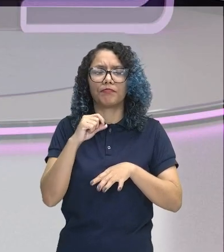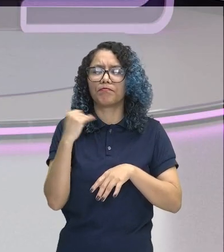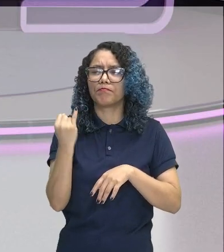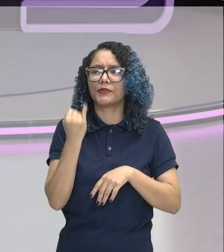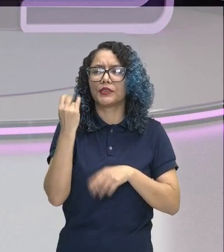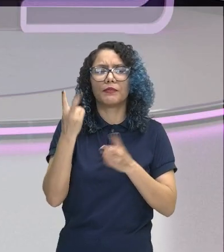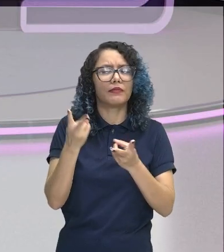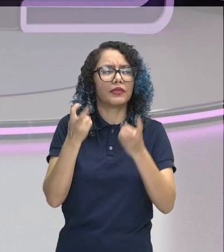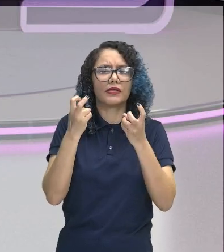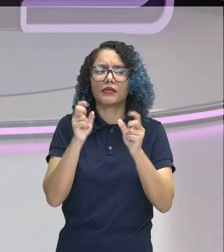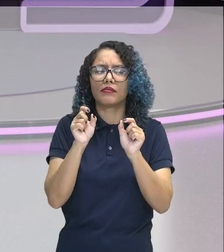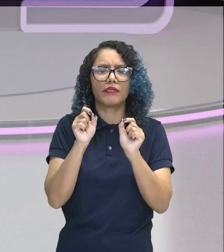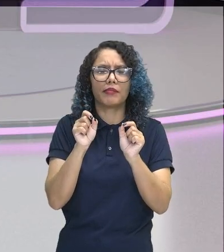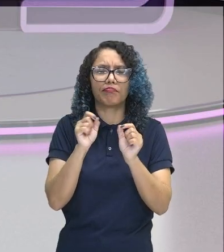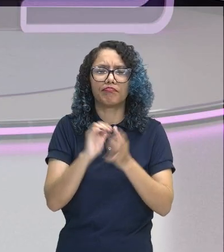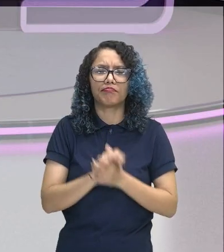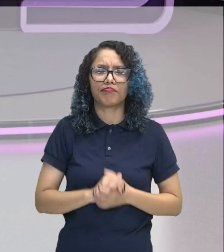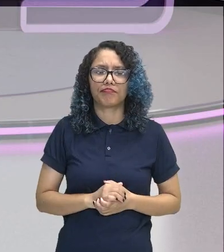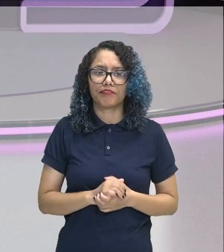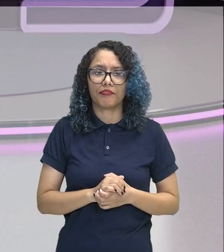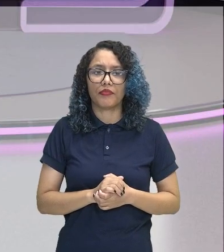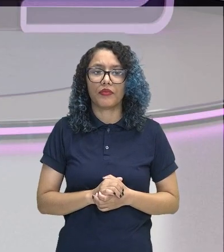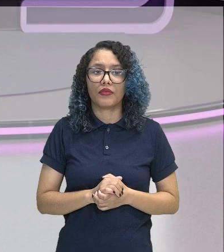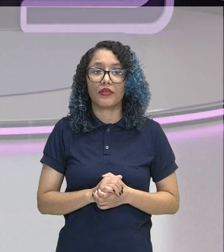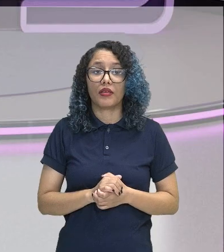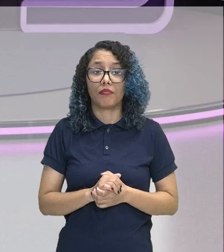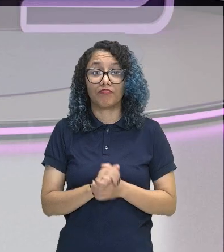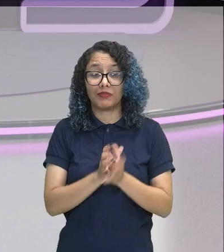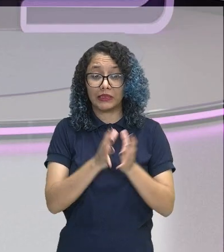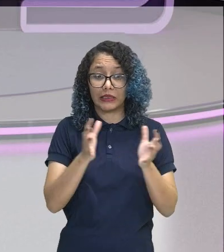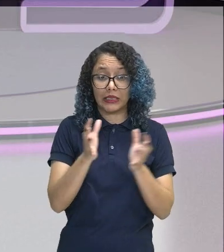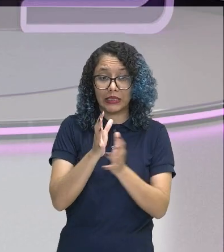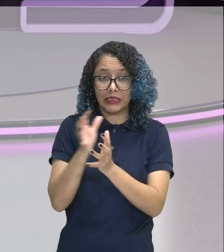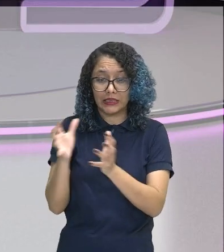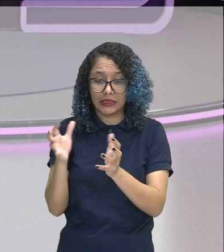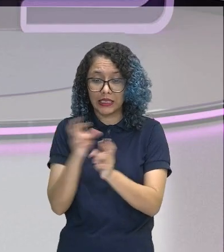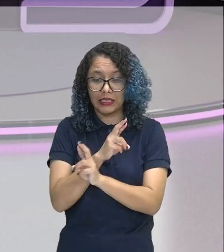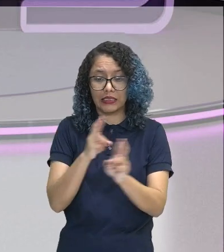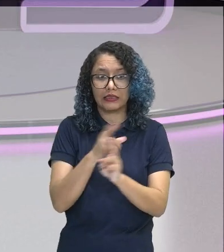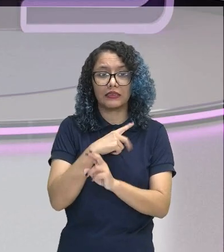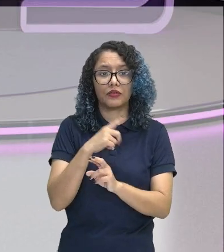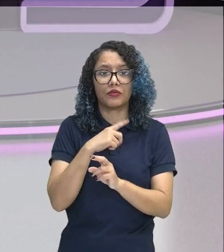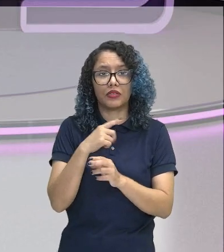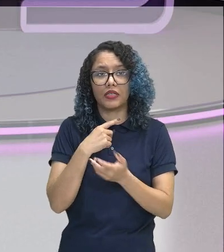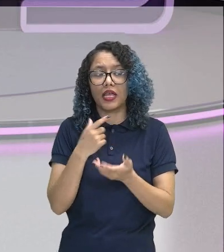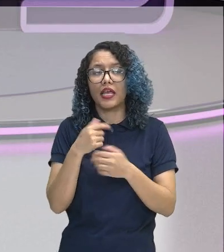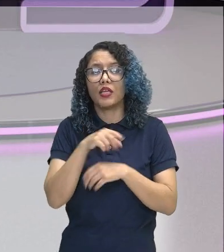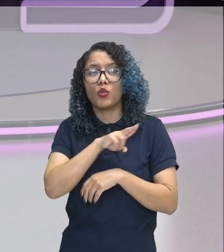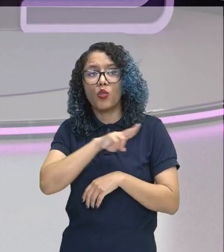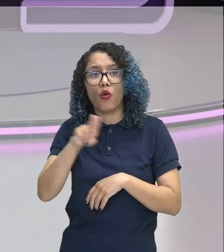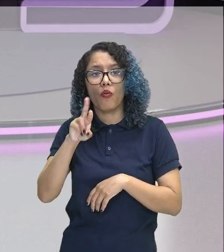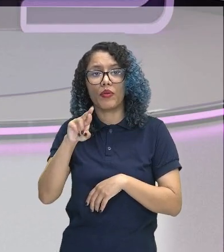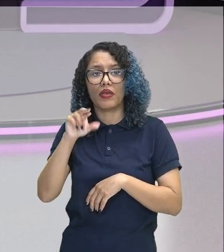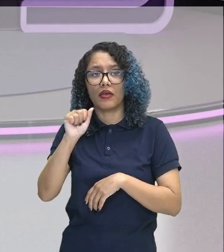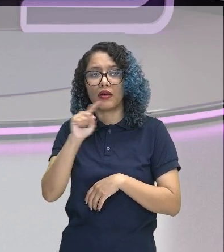percebermos que existe uma relação entre essas duas grandezas. Essa relação, nós vamos chamar isso de razão, certo?